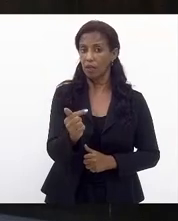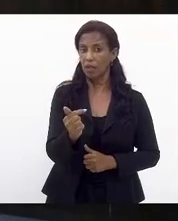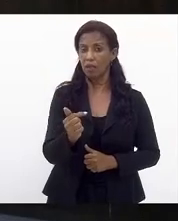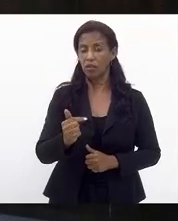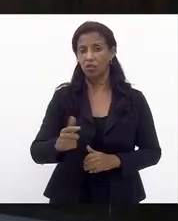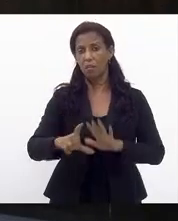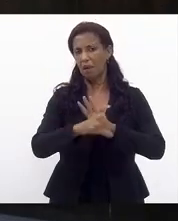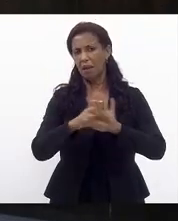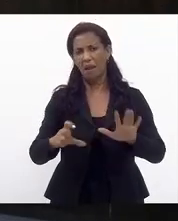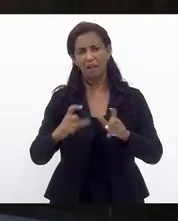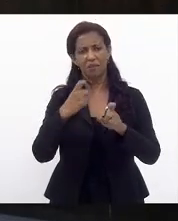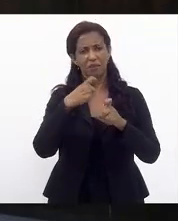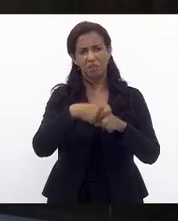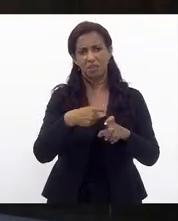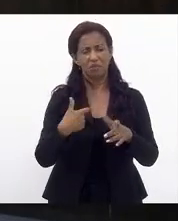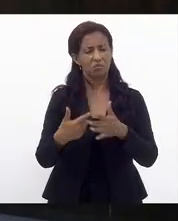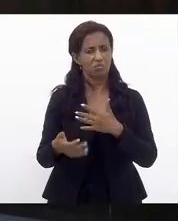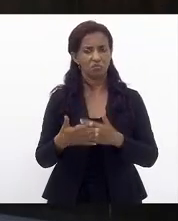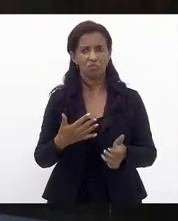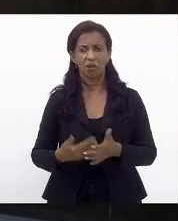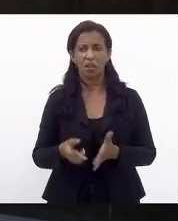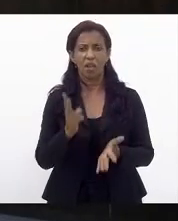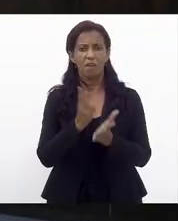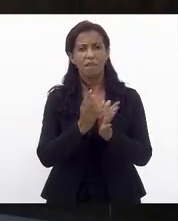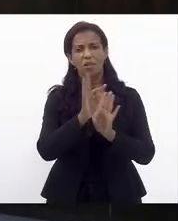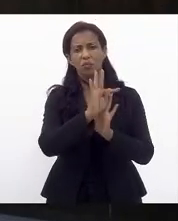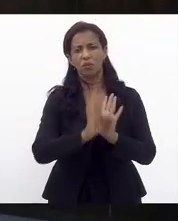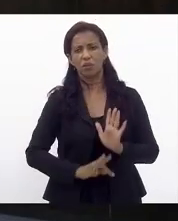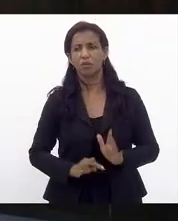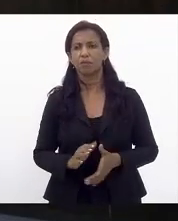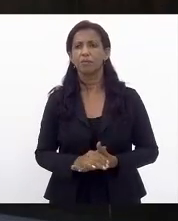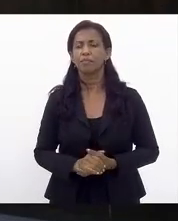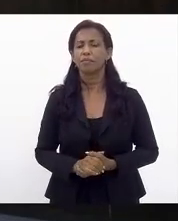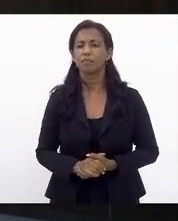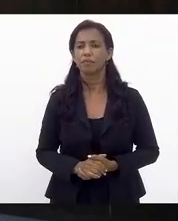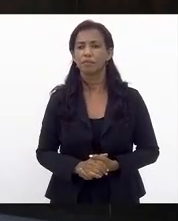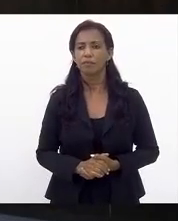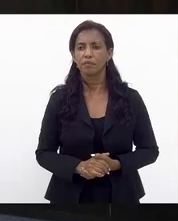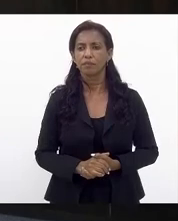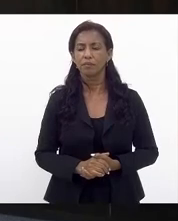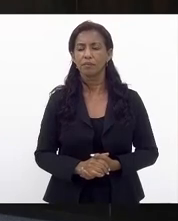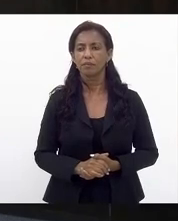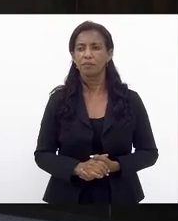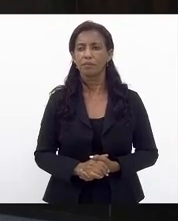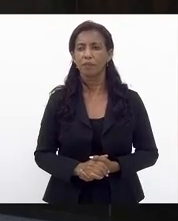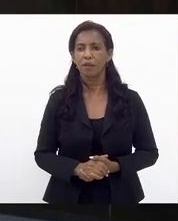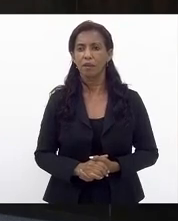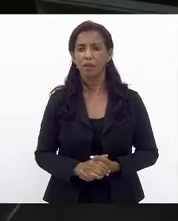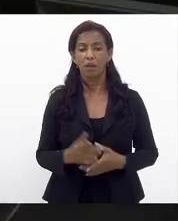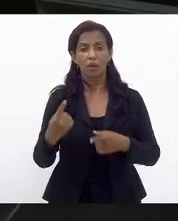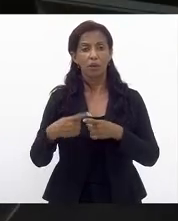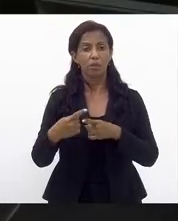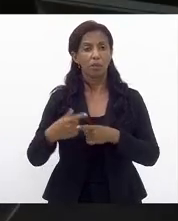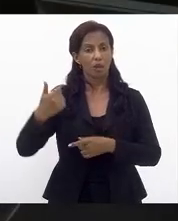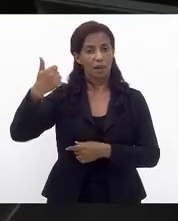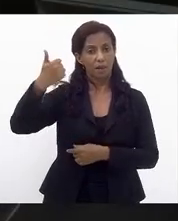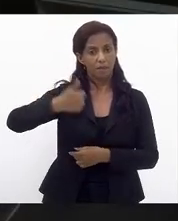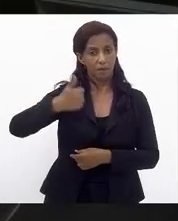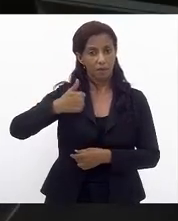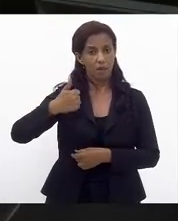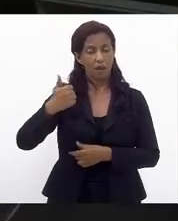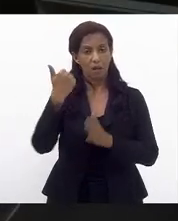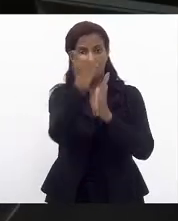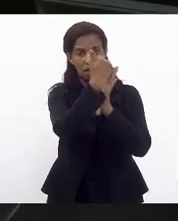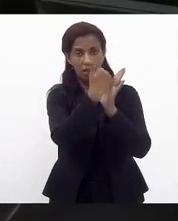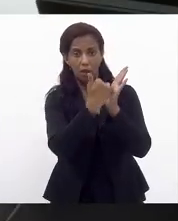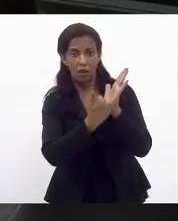um parado fim tá é a mesma redação é porque é porque a primeira na